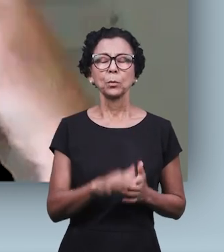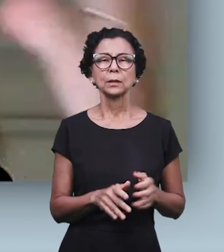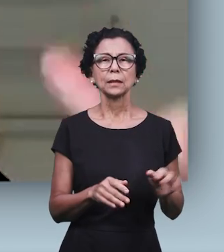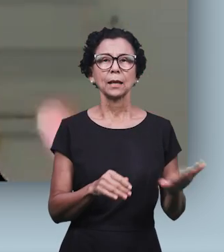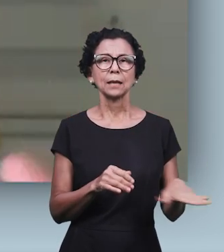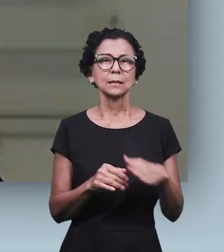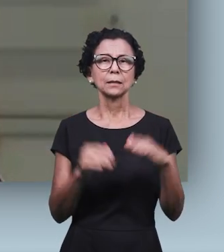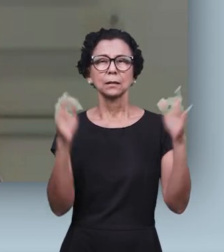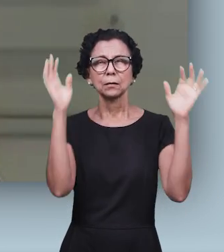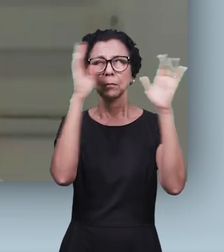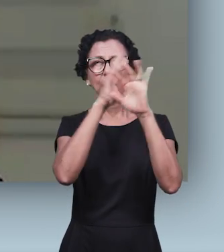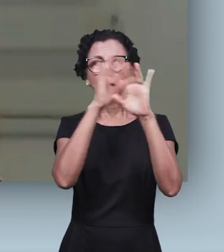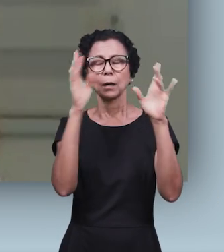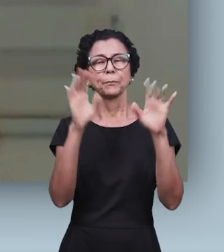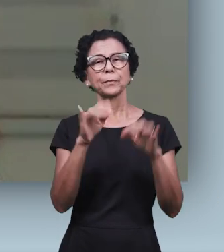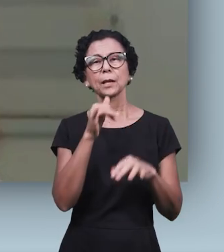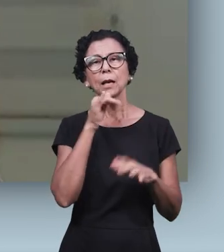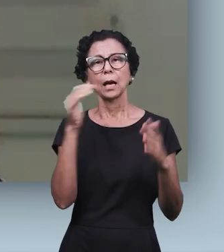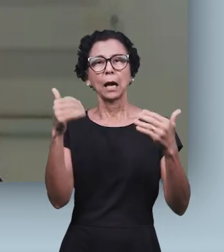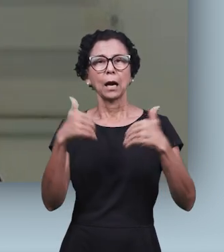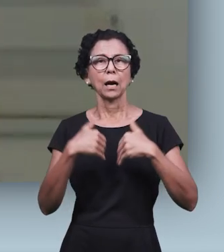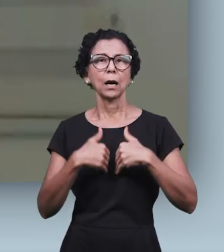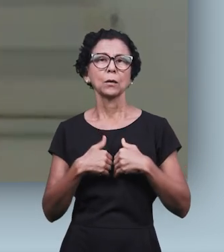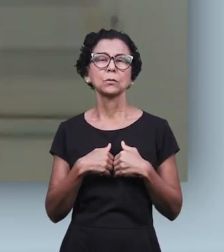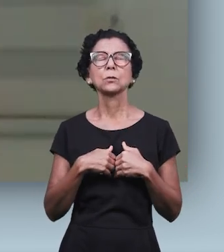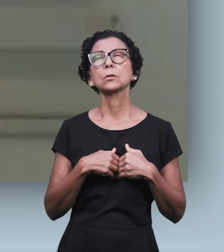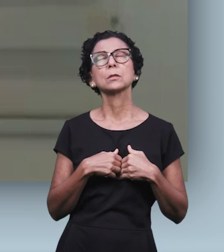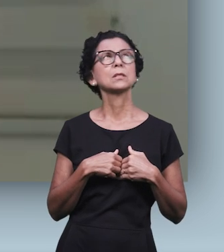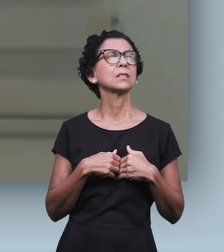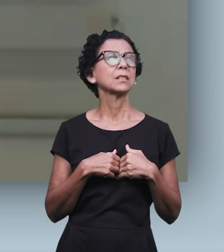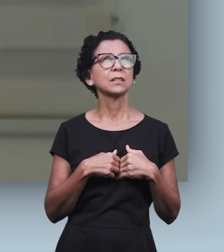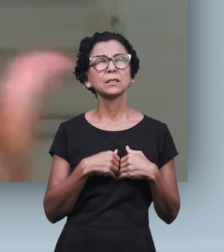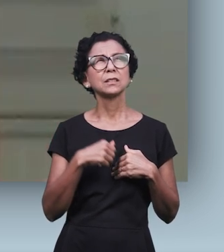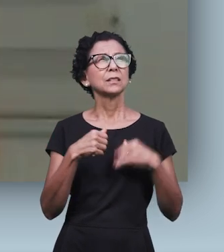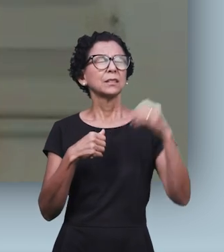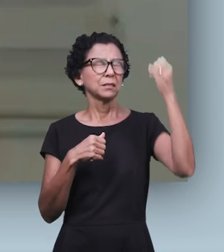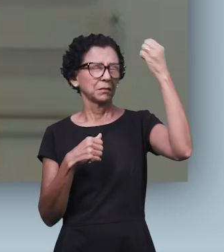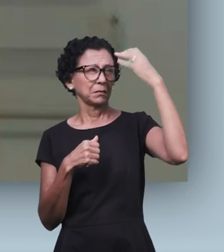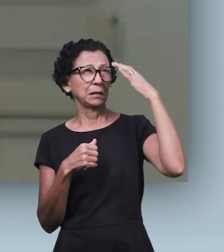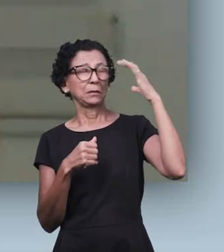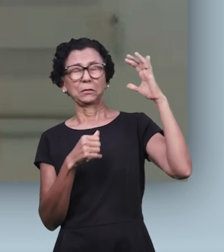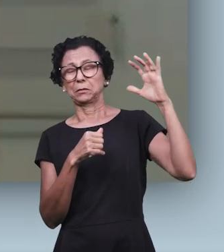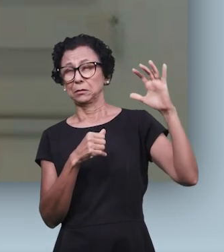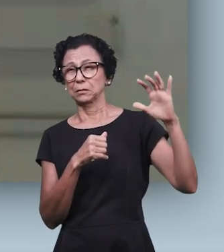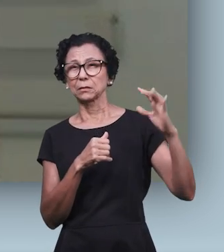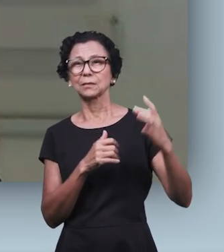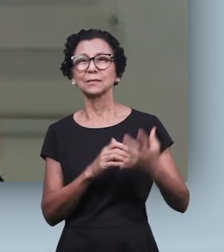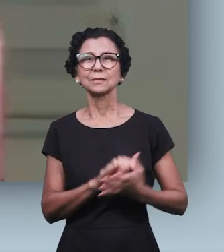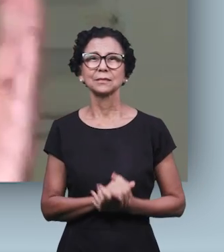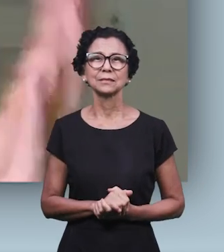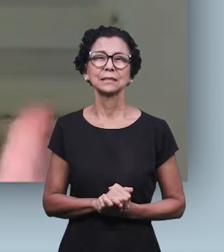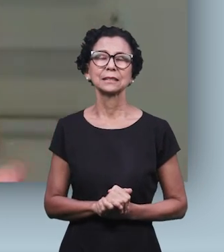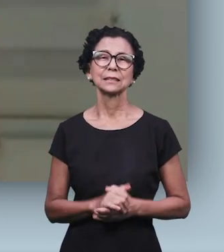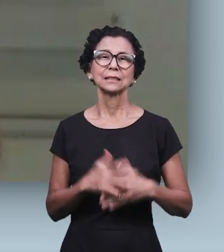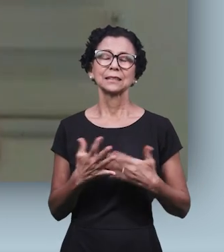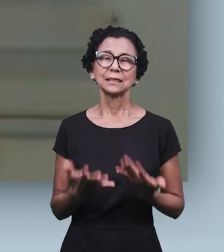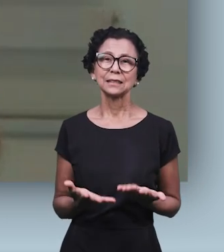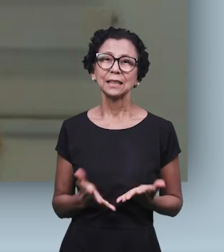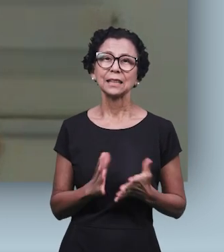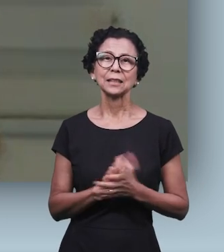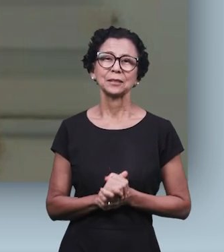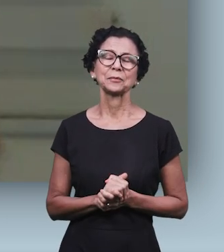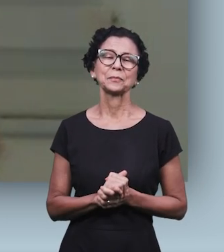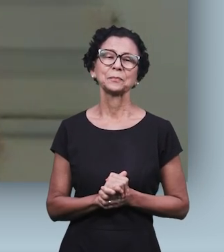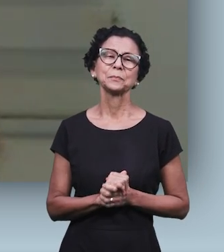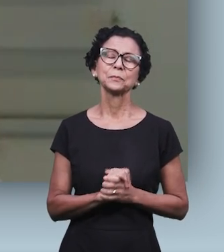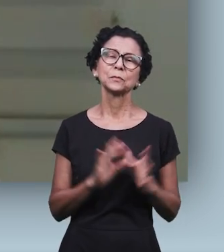se distraem com qualquer coisa. A criança com autismo, por exemplo, ela se distrai com barulho, às vezes a incomoda. Então, todos os estímulos que